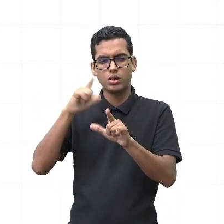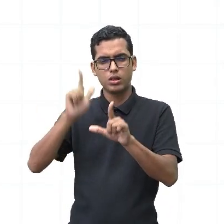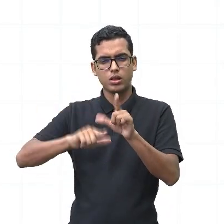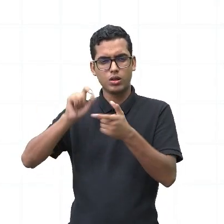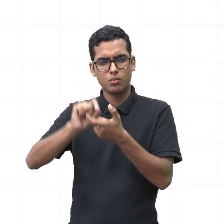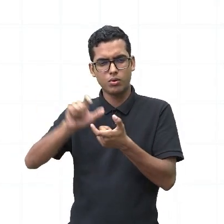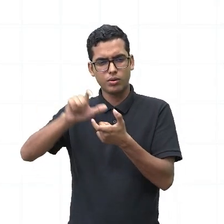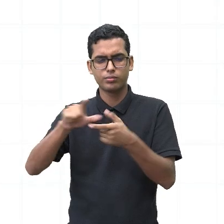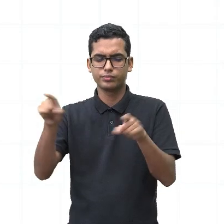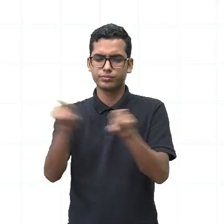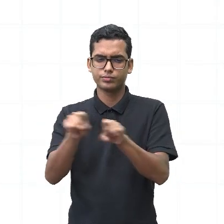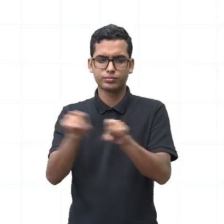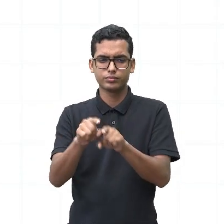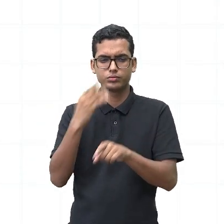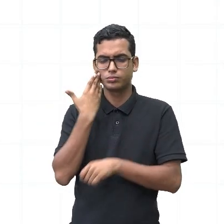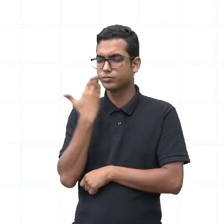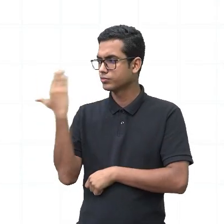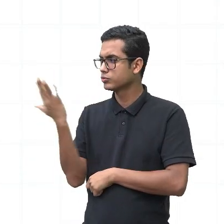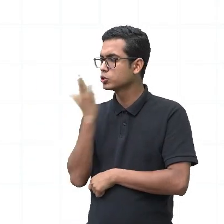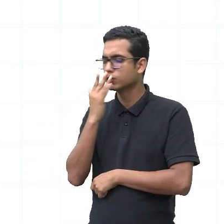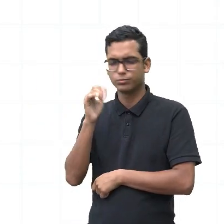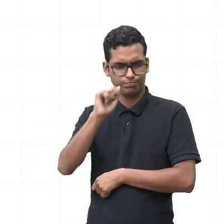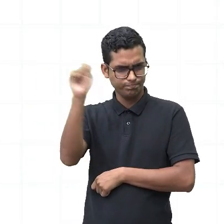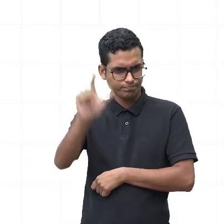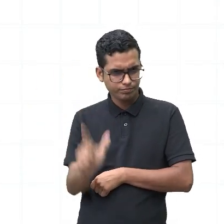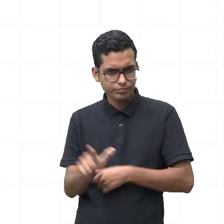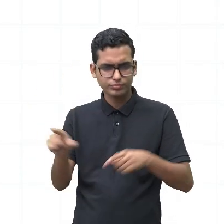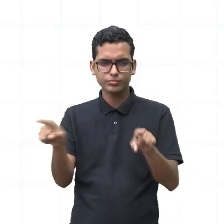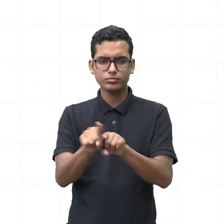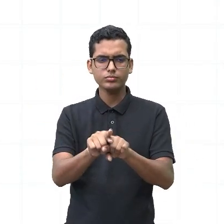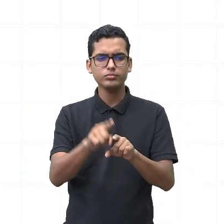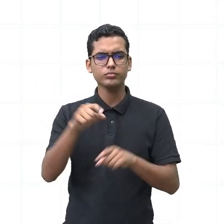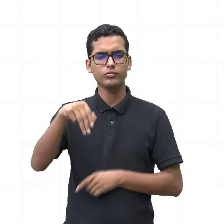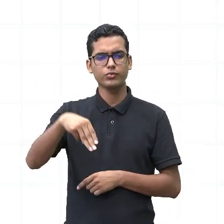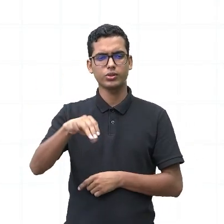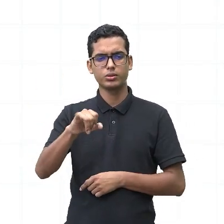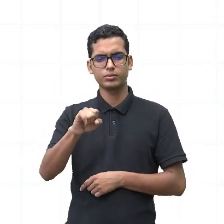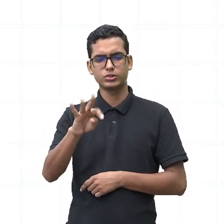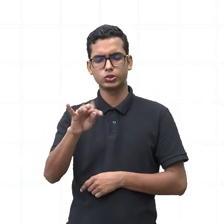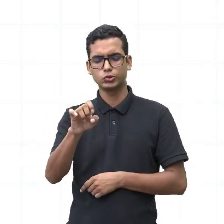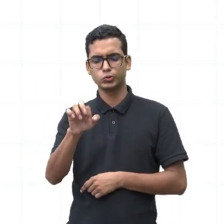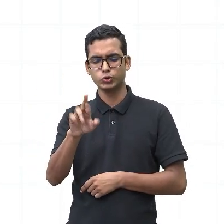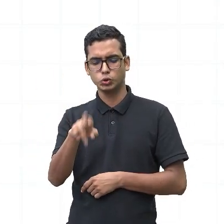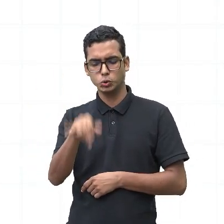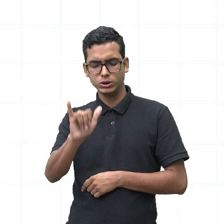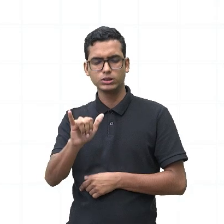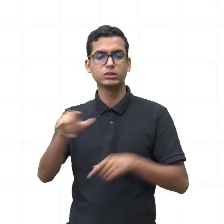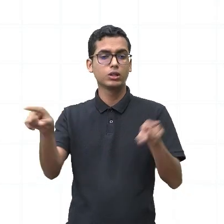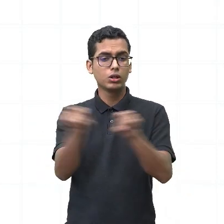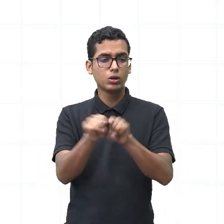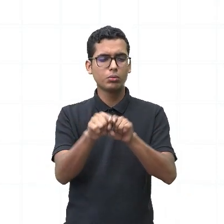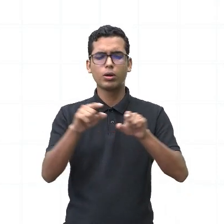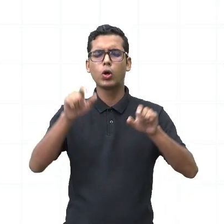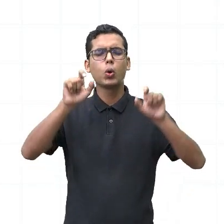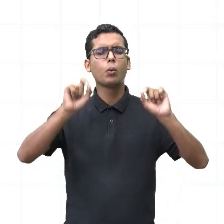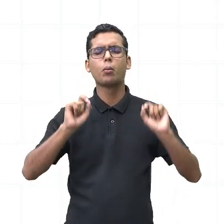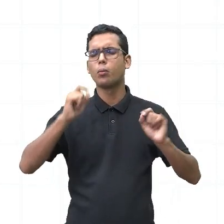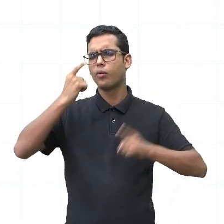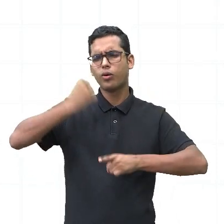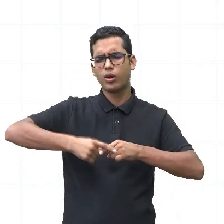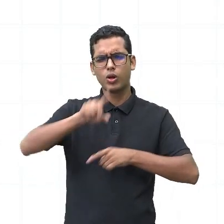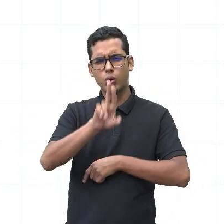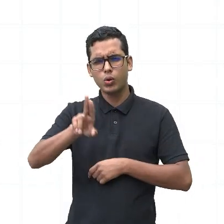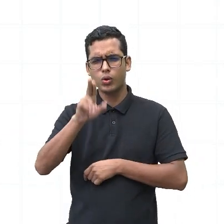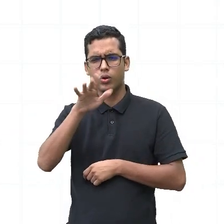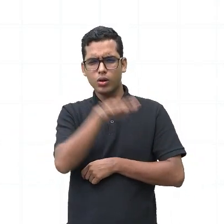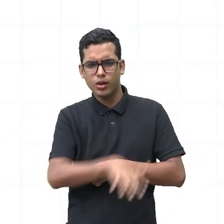é palavra-chave, tá? E aí, o que acontece? Por que é chamada da zona de silêncio? Observem que ela fica,